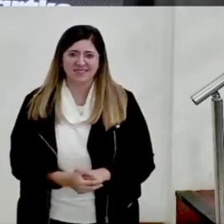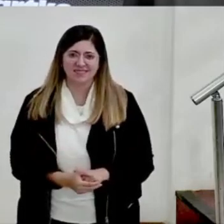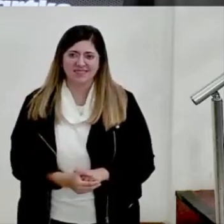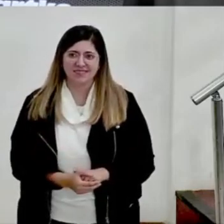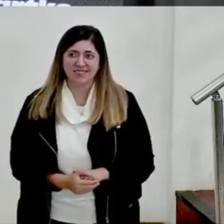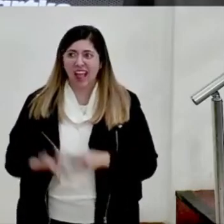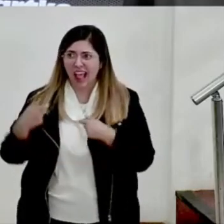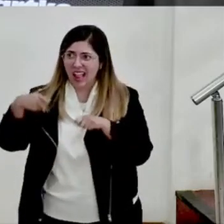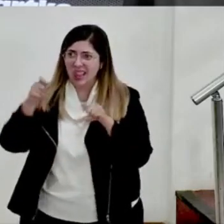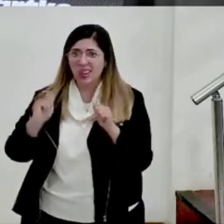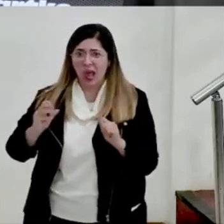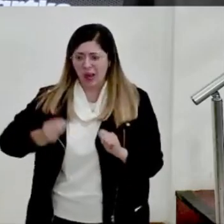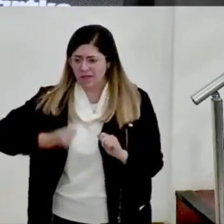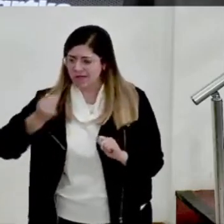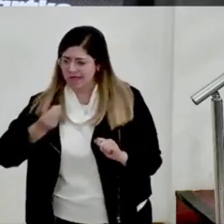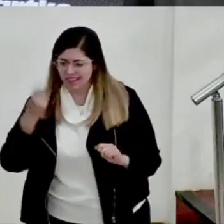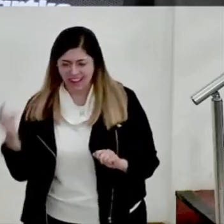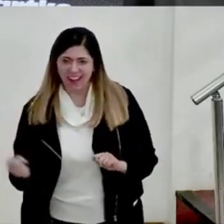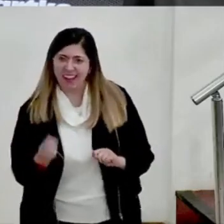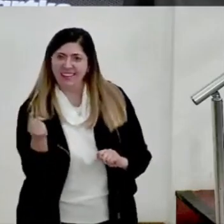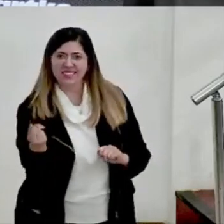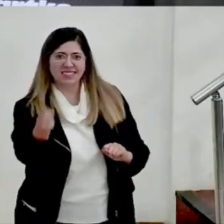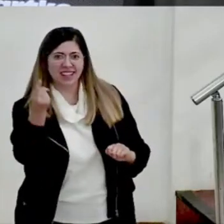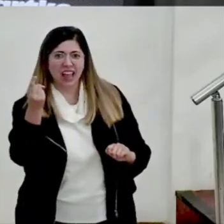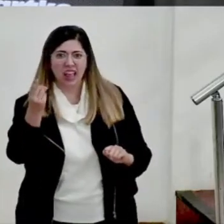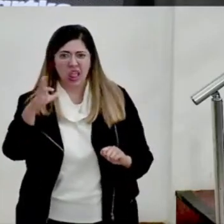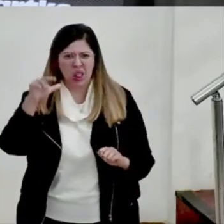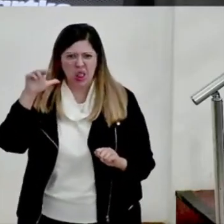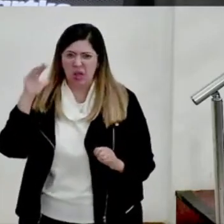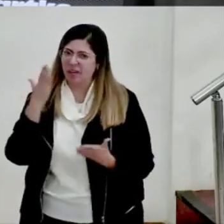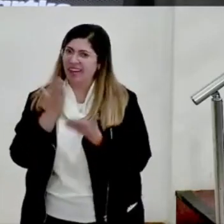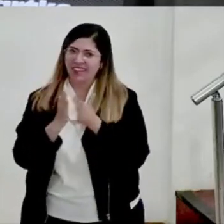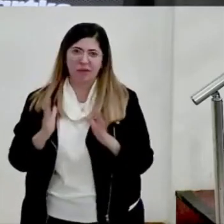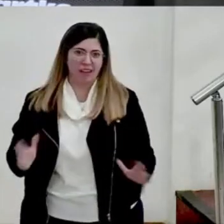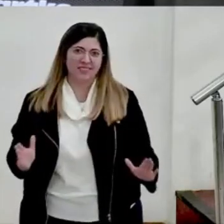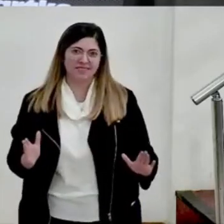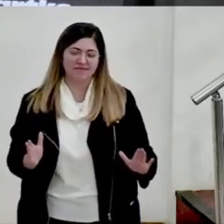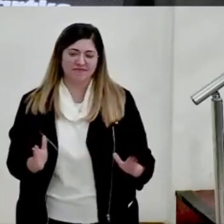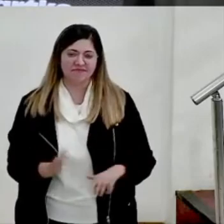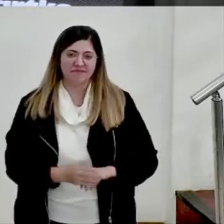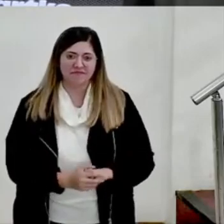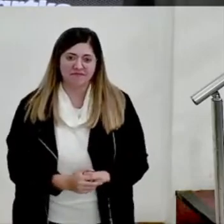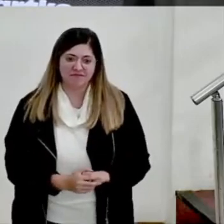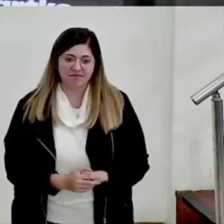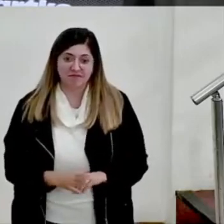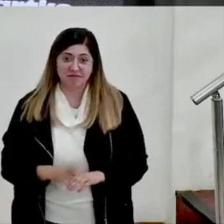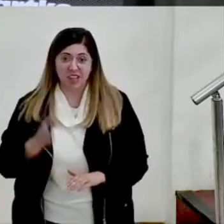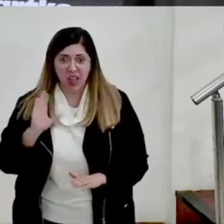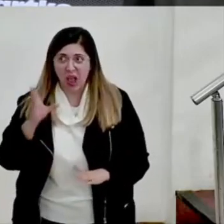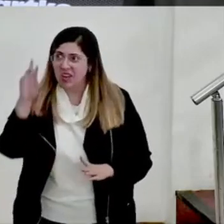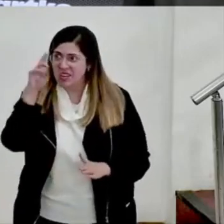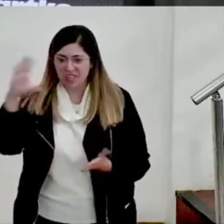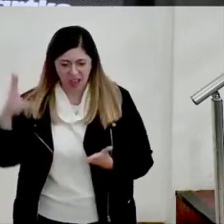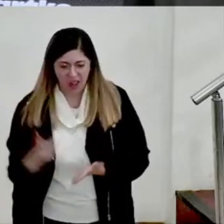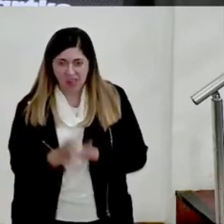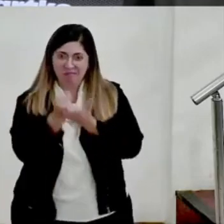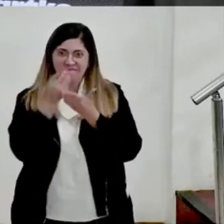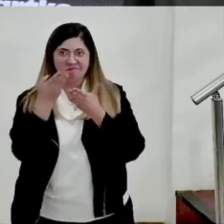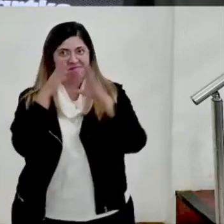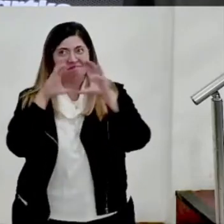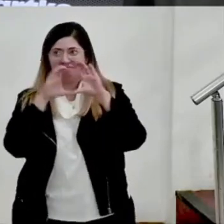vida eterna. Vocês jamais perecerão. E ninguém arrebatará vocês da minha